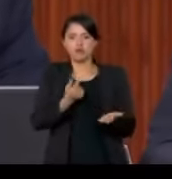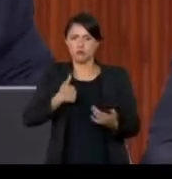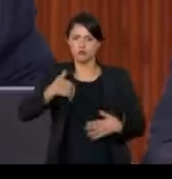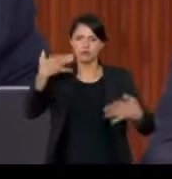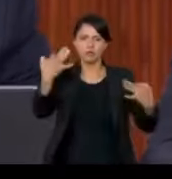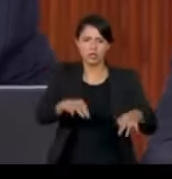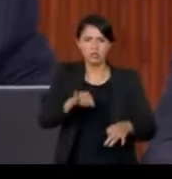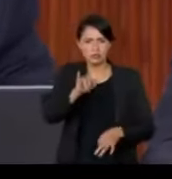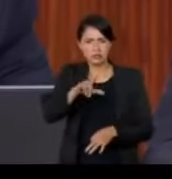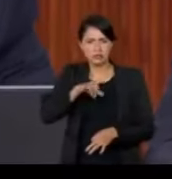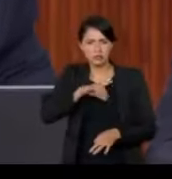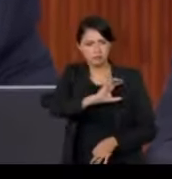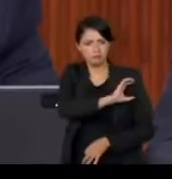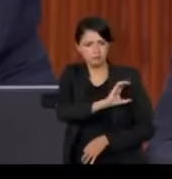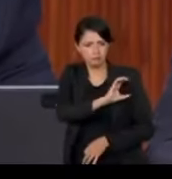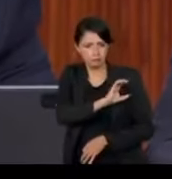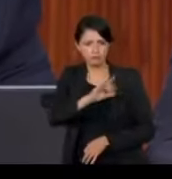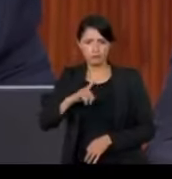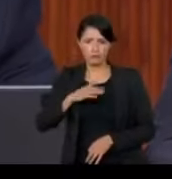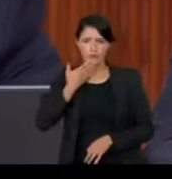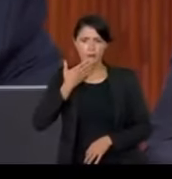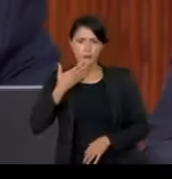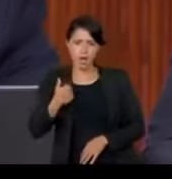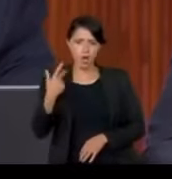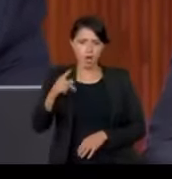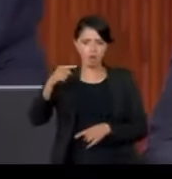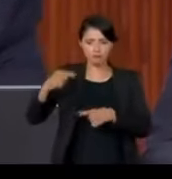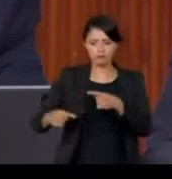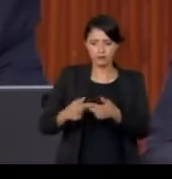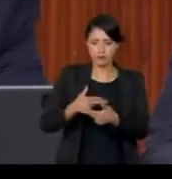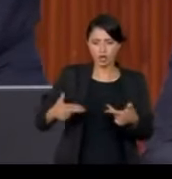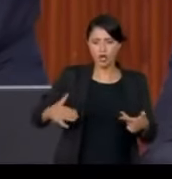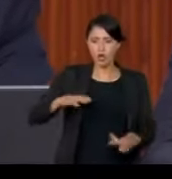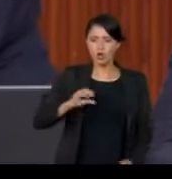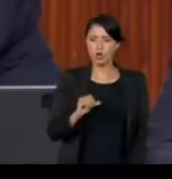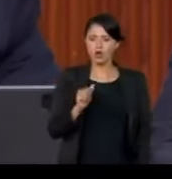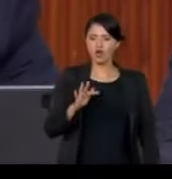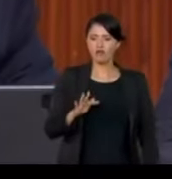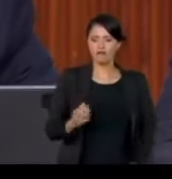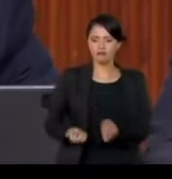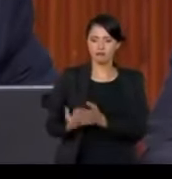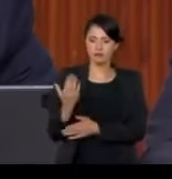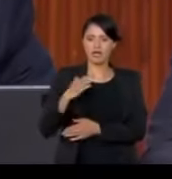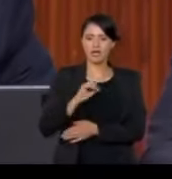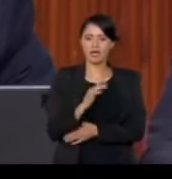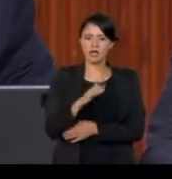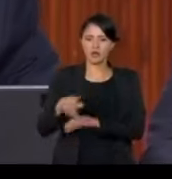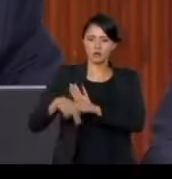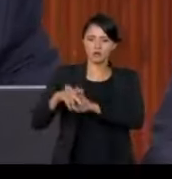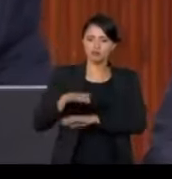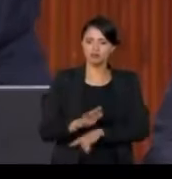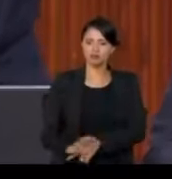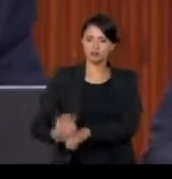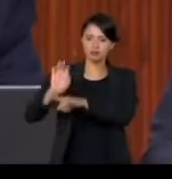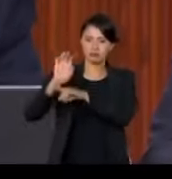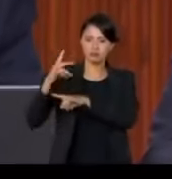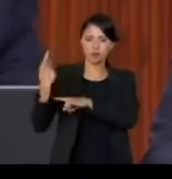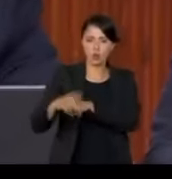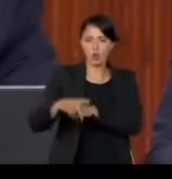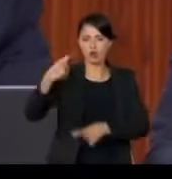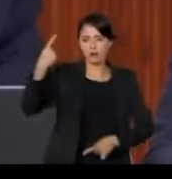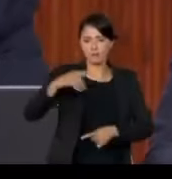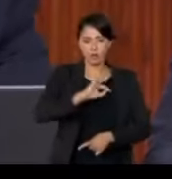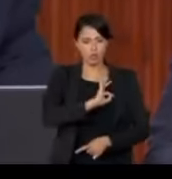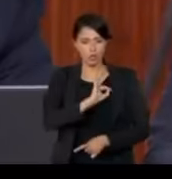certeza que se houvesse uma coordenação melhor daquilo que o COAF produz, com os GAECOs nos estados, com as